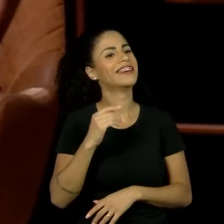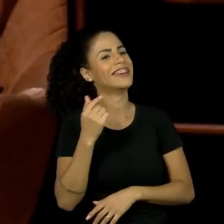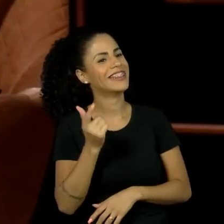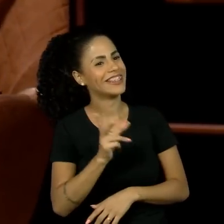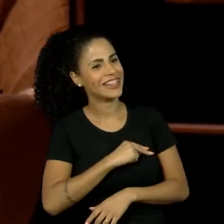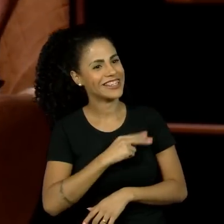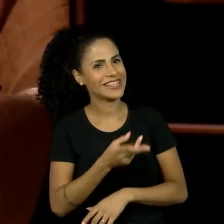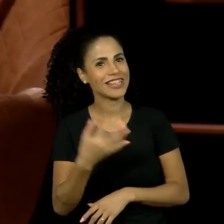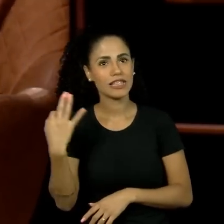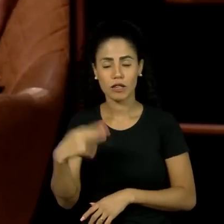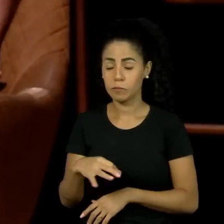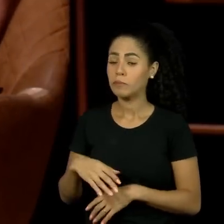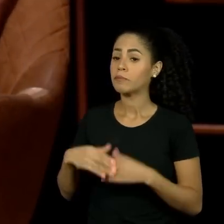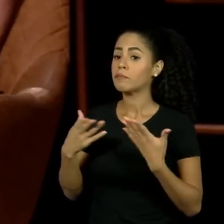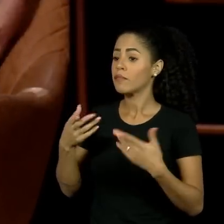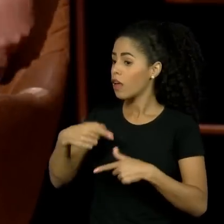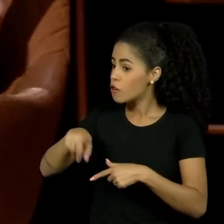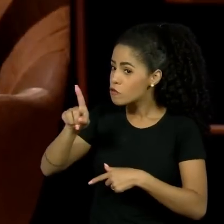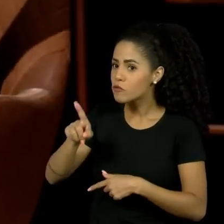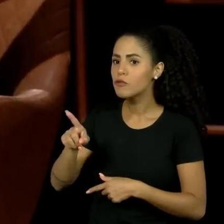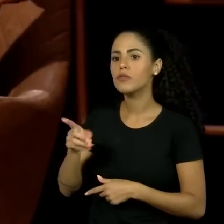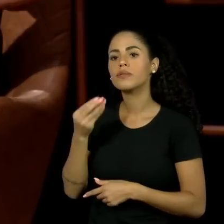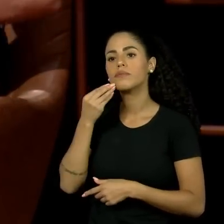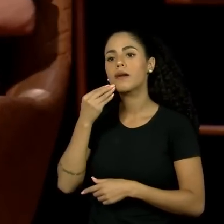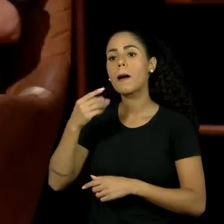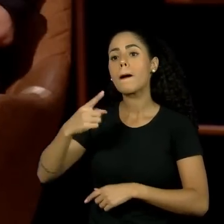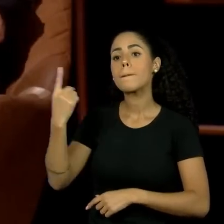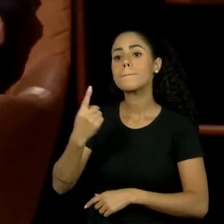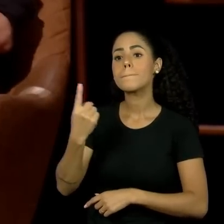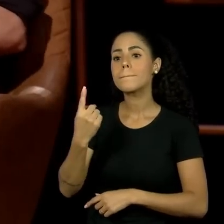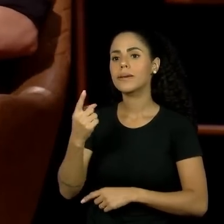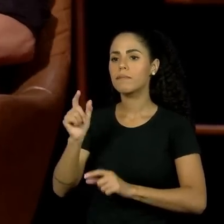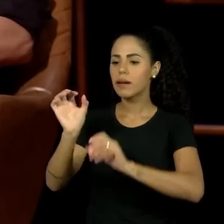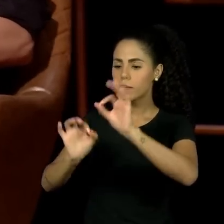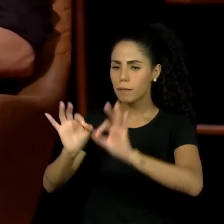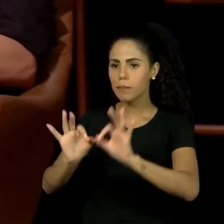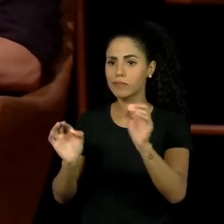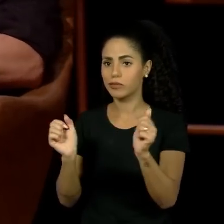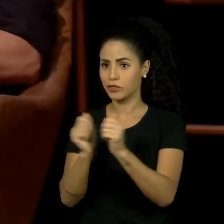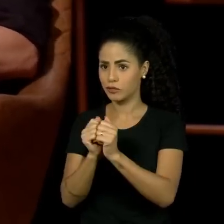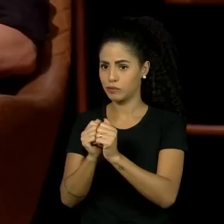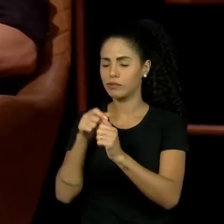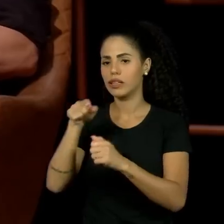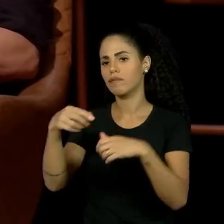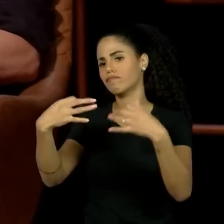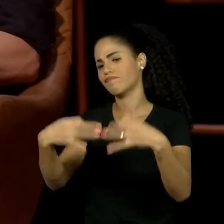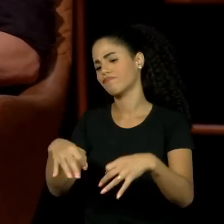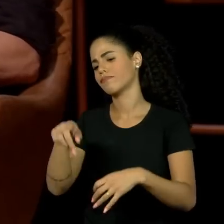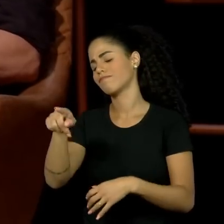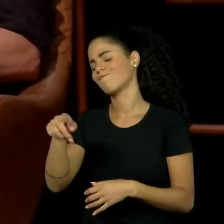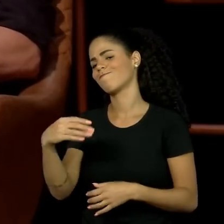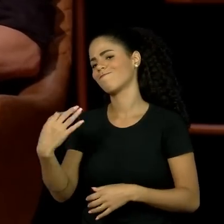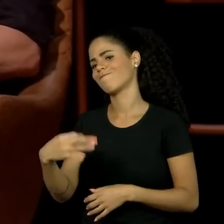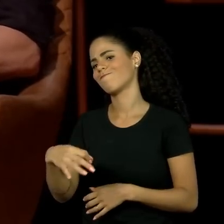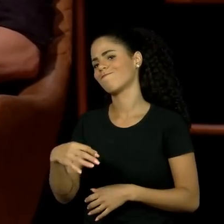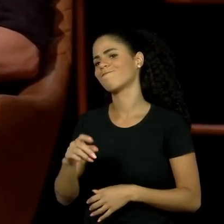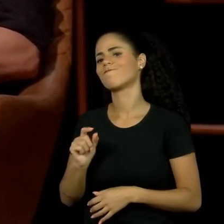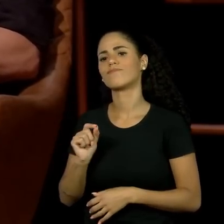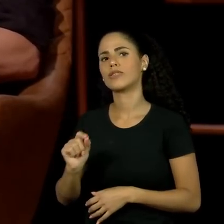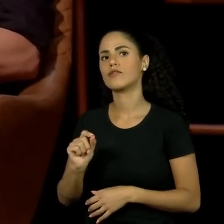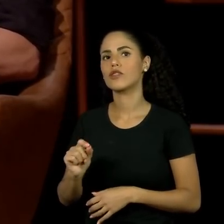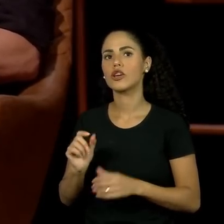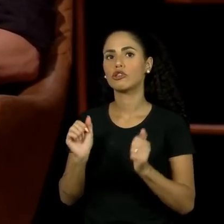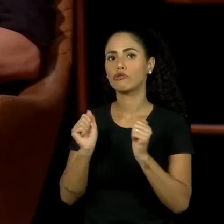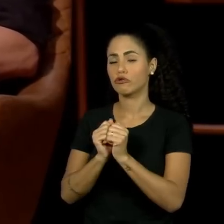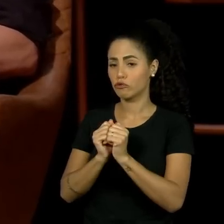por acaso. E fui fazer essa primeira montagem de Carmen com ele. E realmente eu fiquei... O